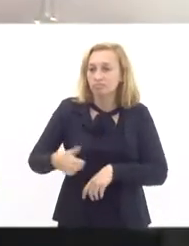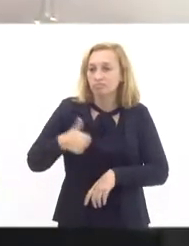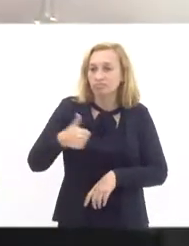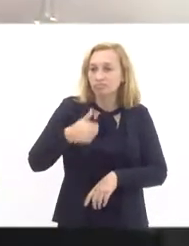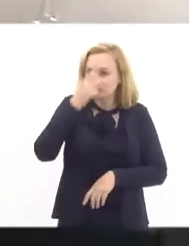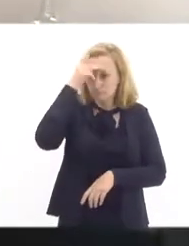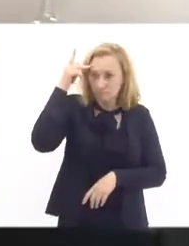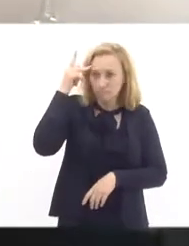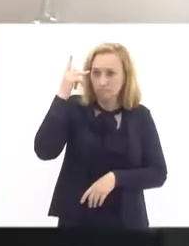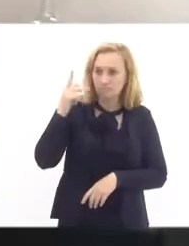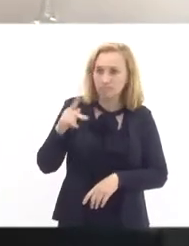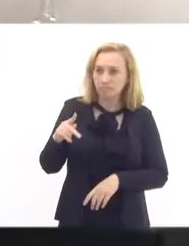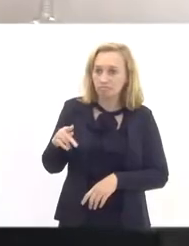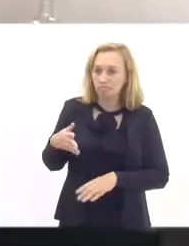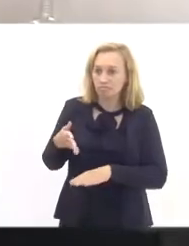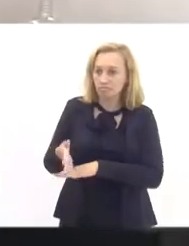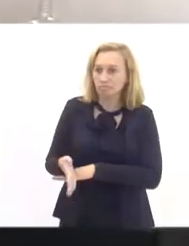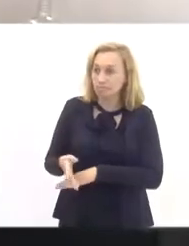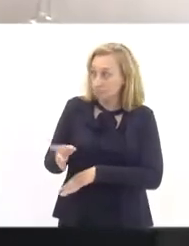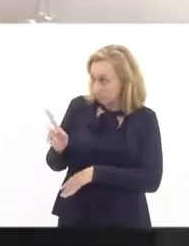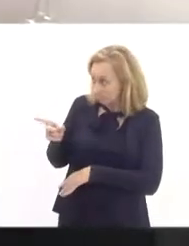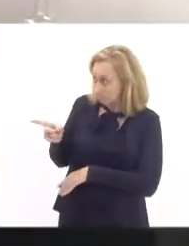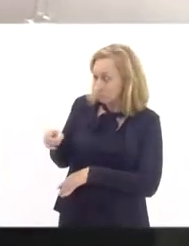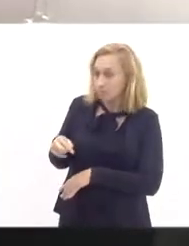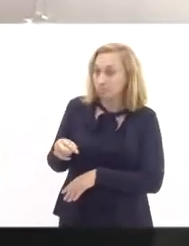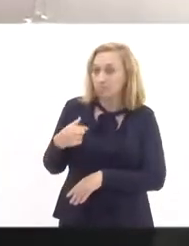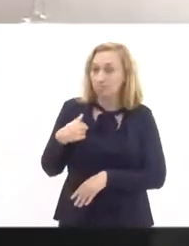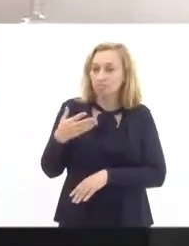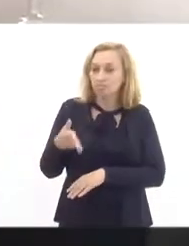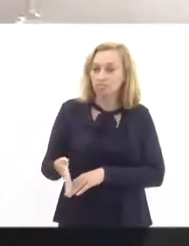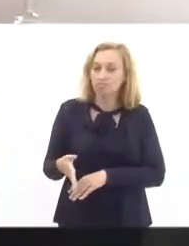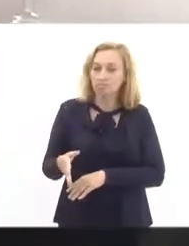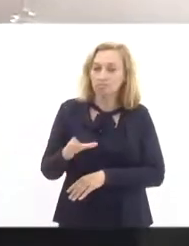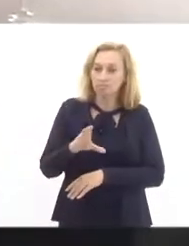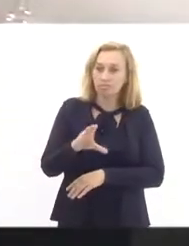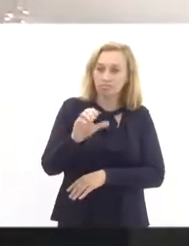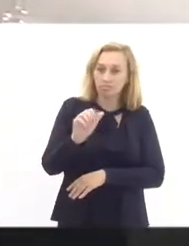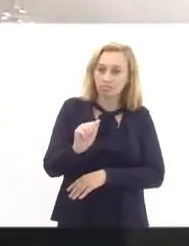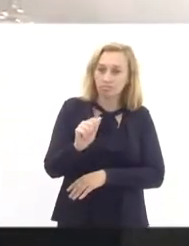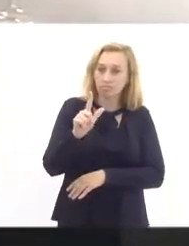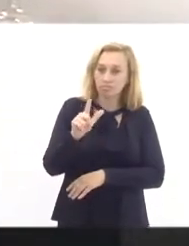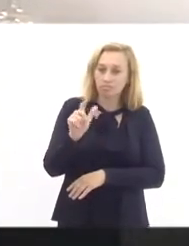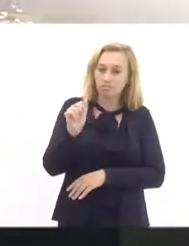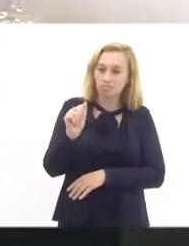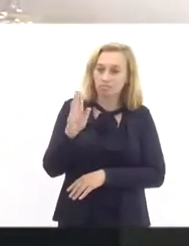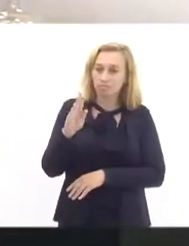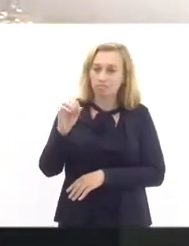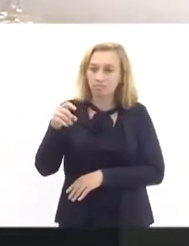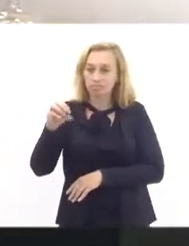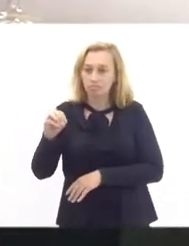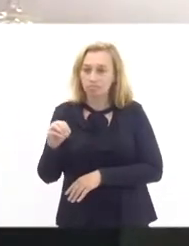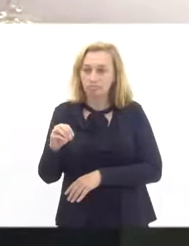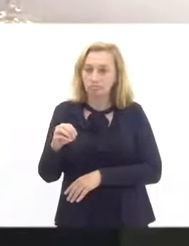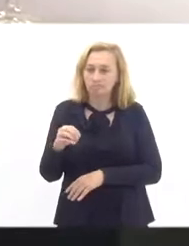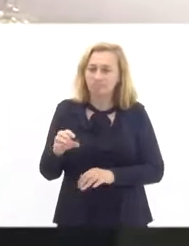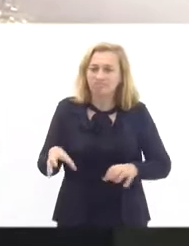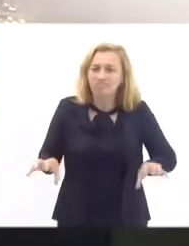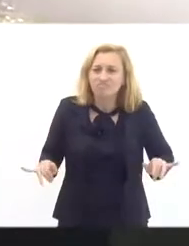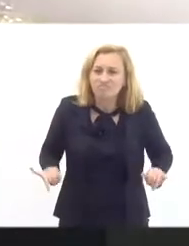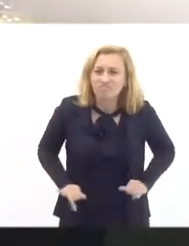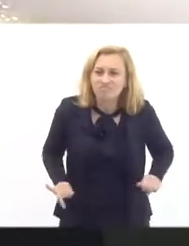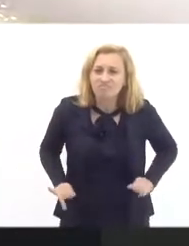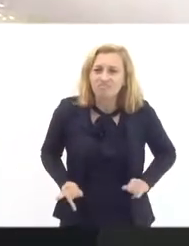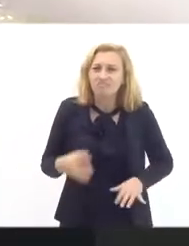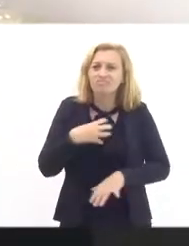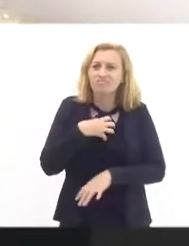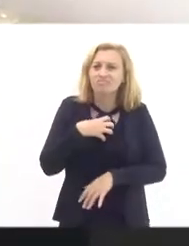pisar lá, não foi, Gleise? E quando eu entrei naquele calabouço, eu senti uma dor E era uma dor que era mais forte do que